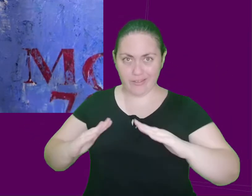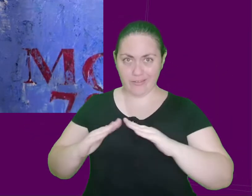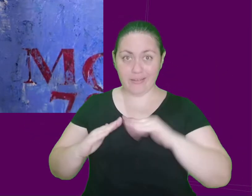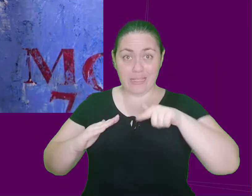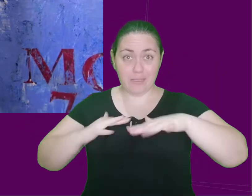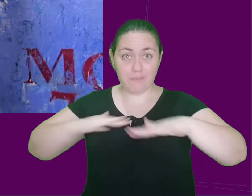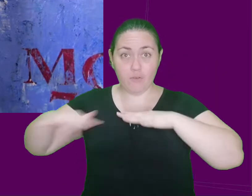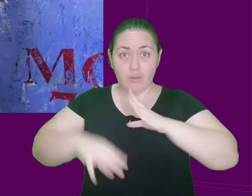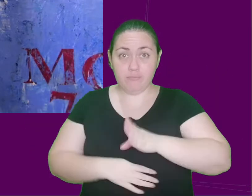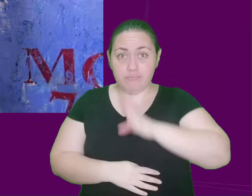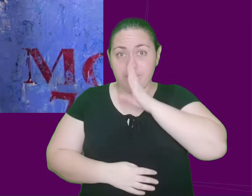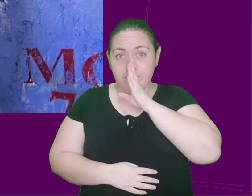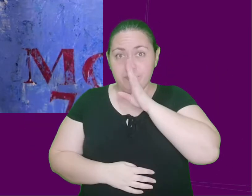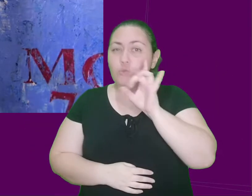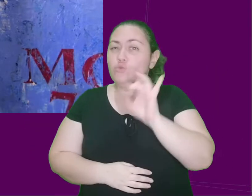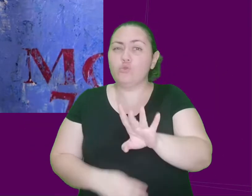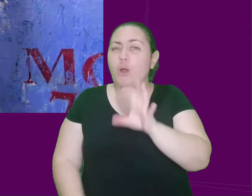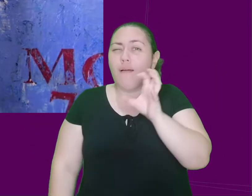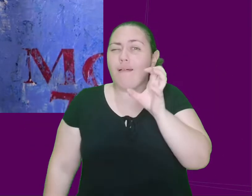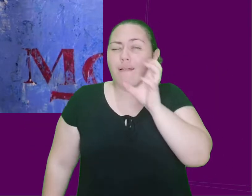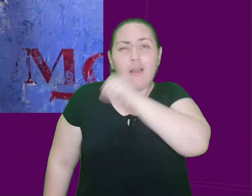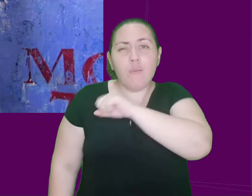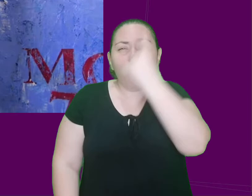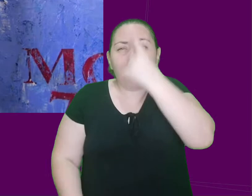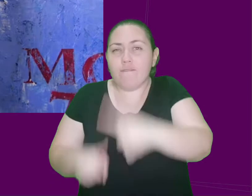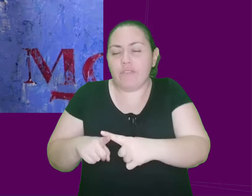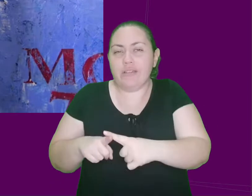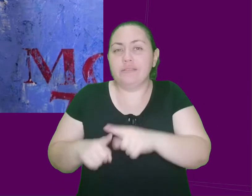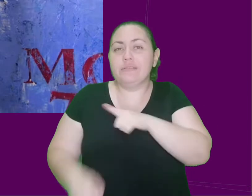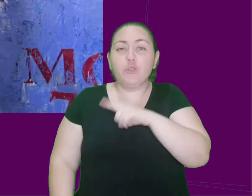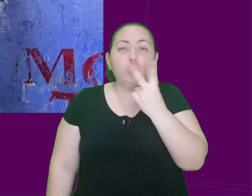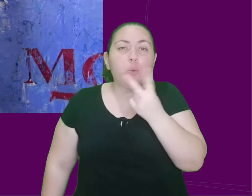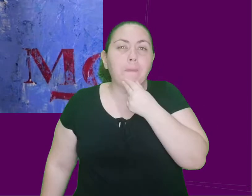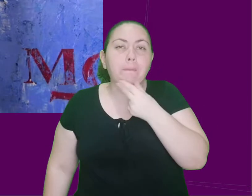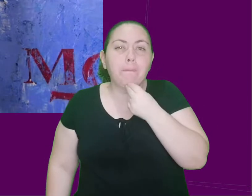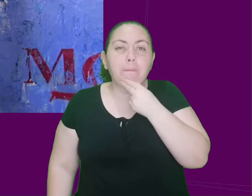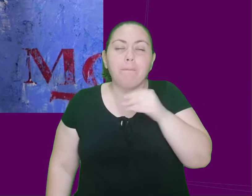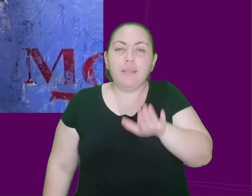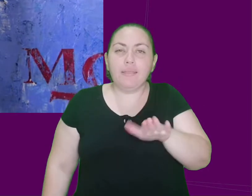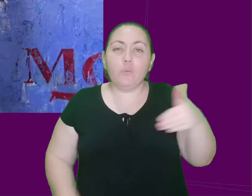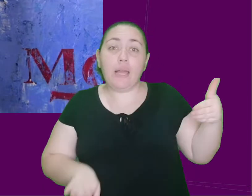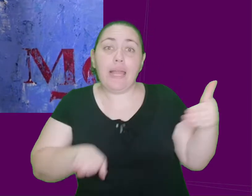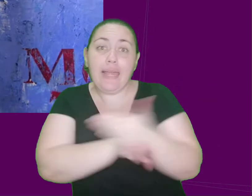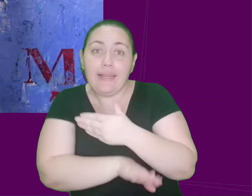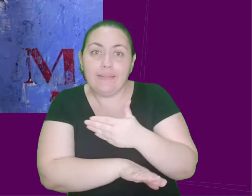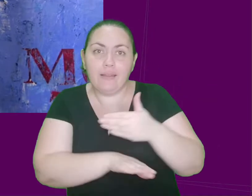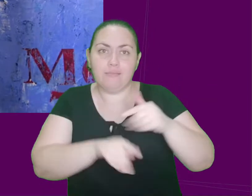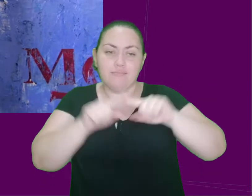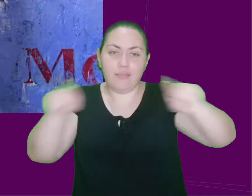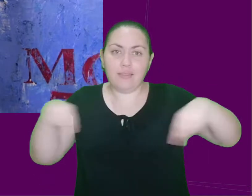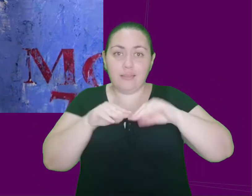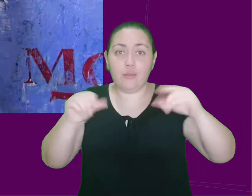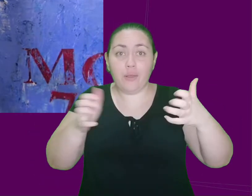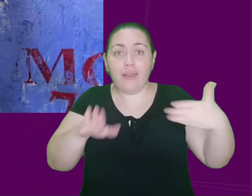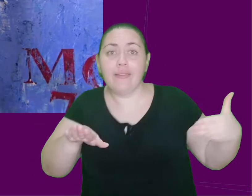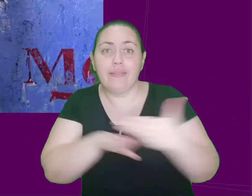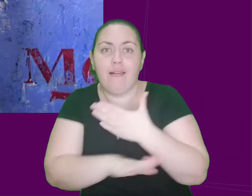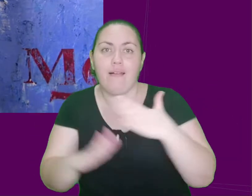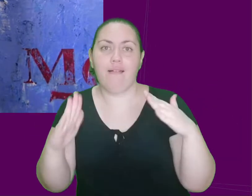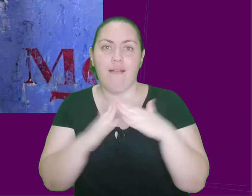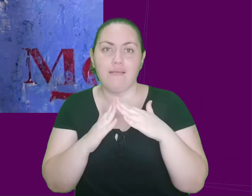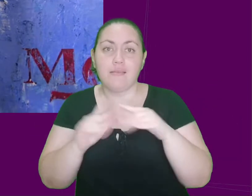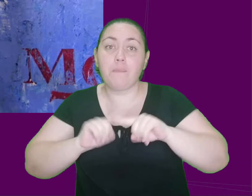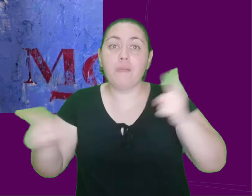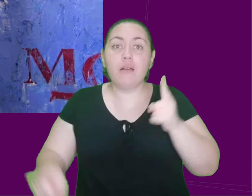E essa imobilidade da cena só é quebrada em um rápido momento, quando dois meninos entram no terreno e buscam invadir a